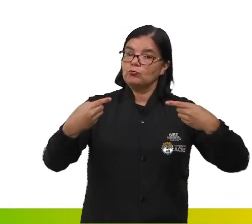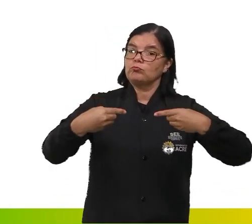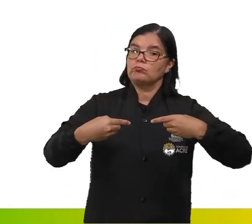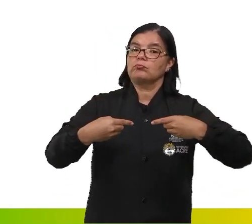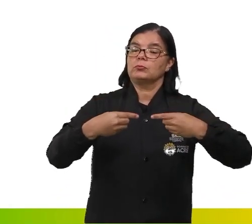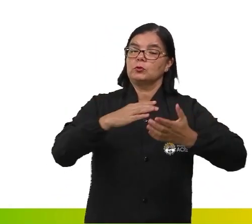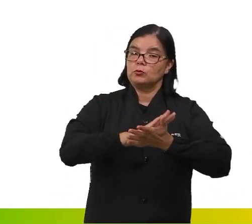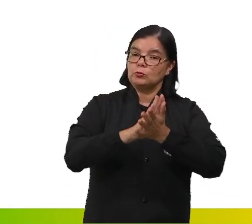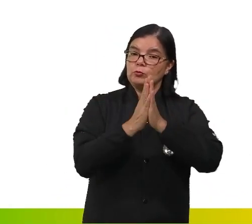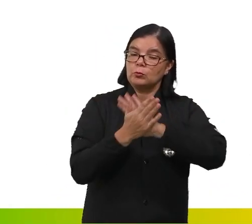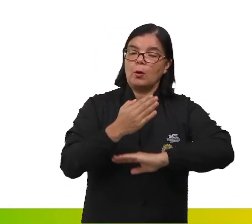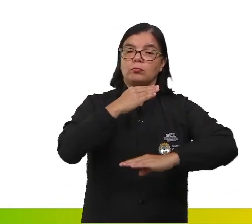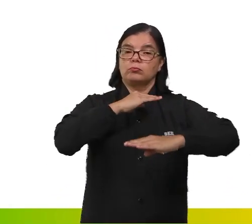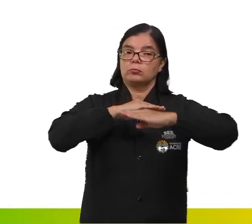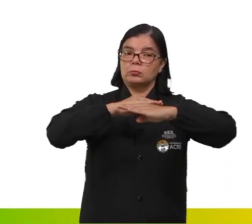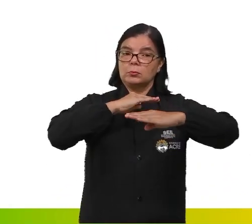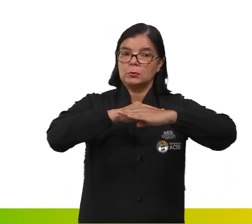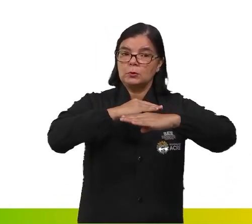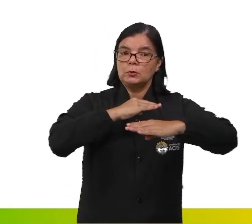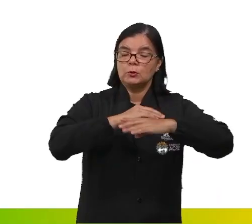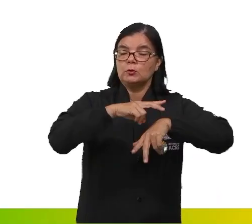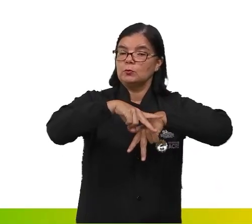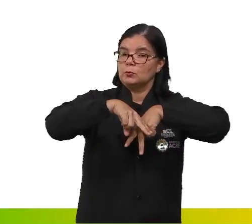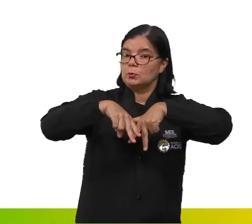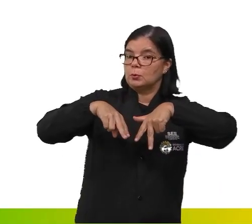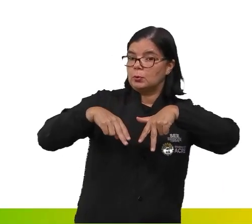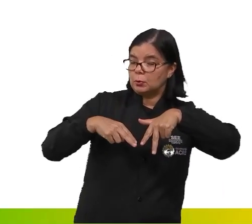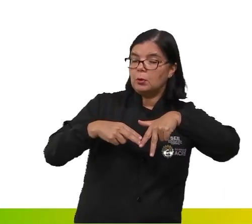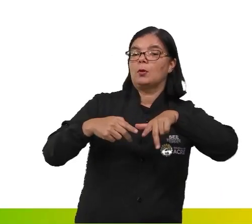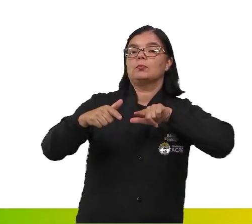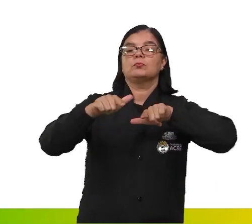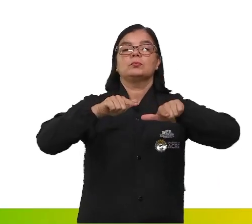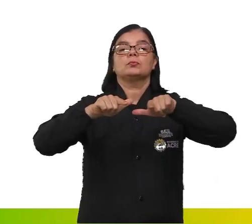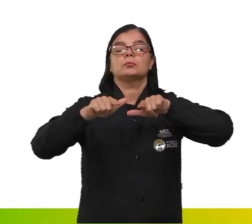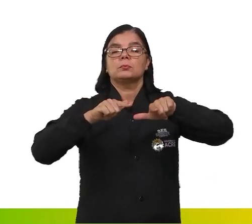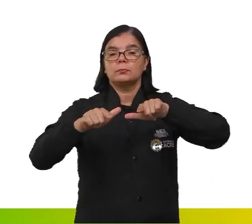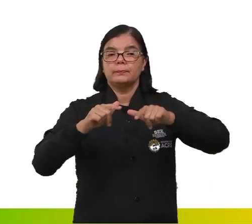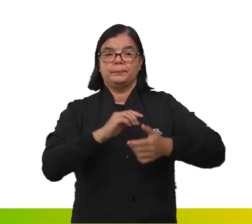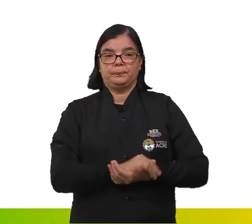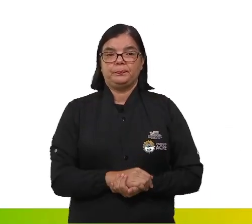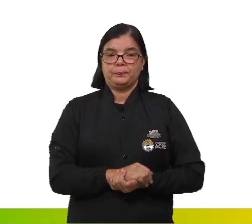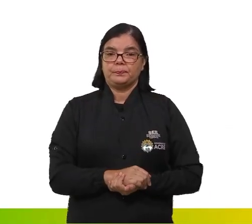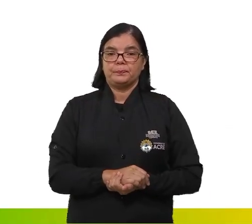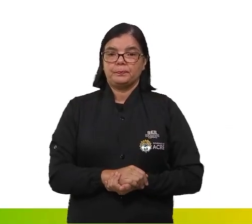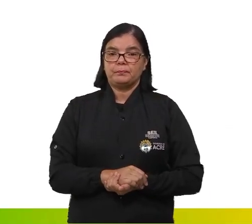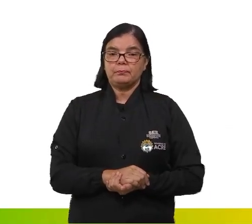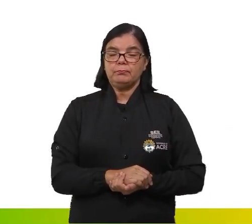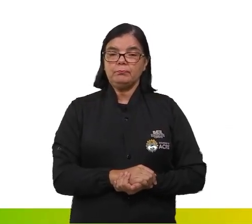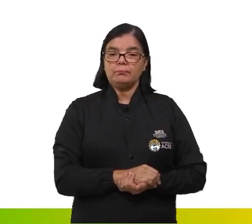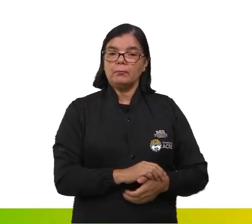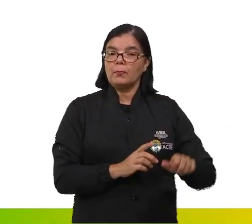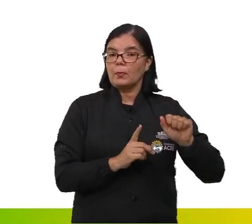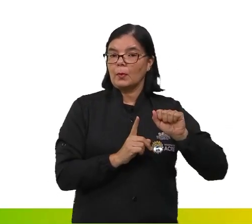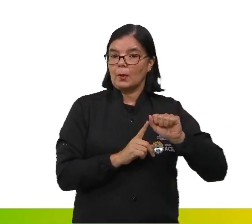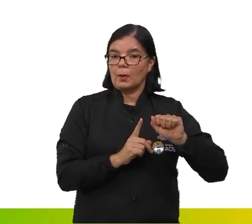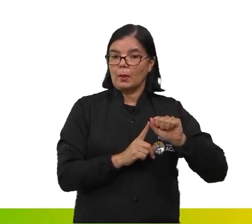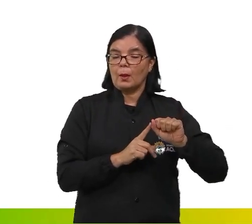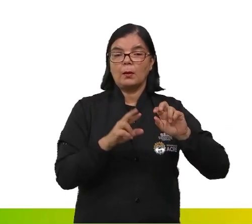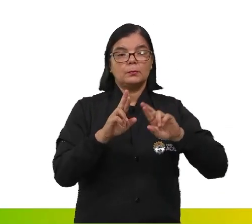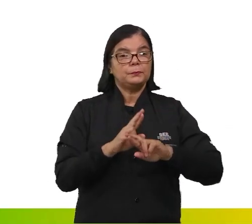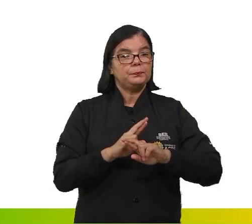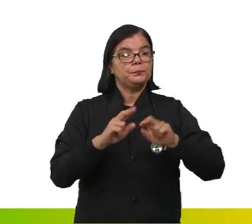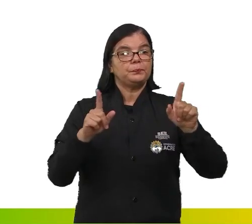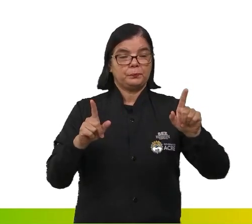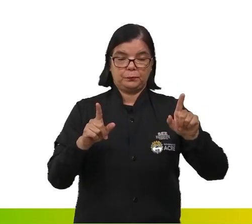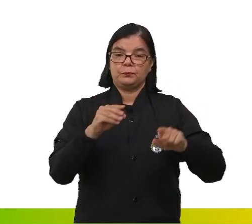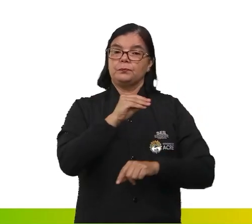combate à desigualdade de gênero no mercado de trabalho? Na letra A temos